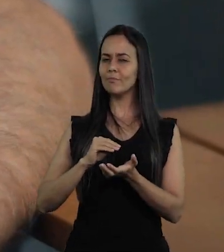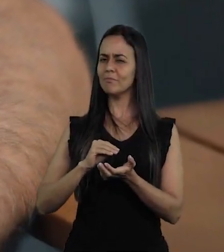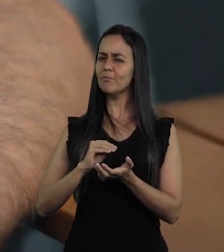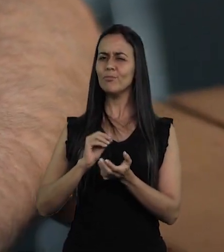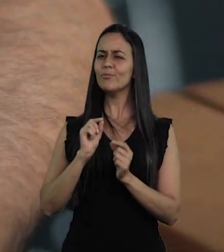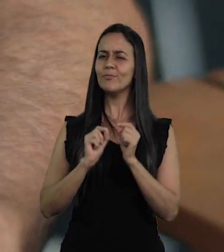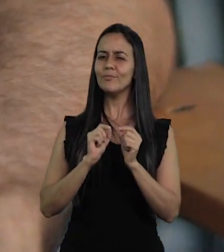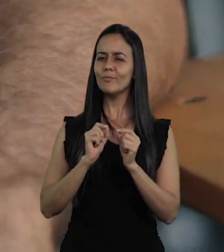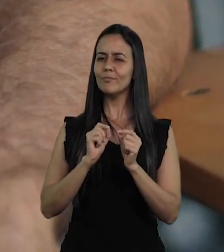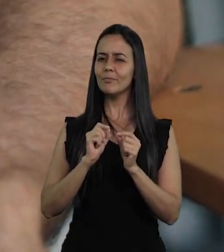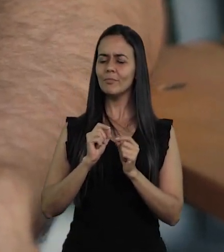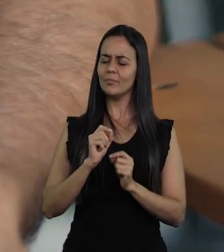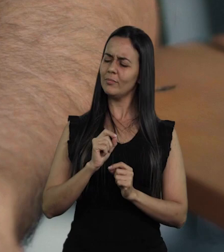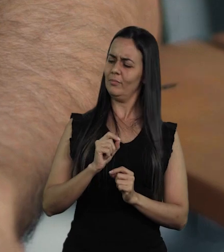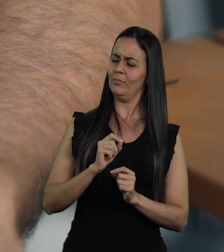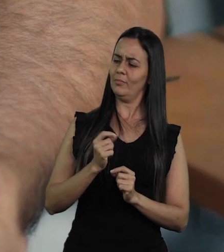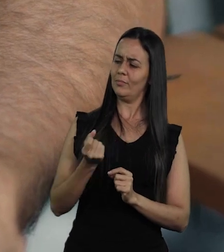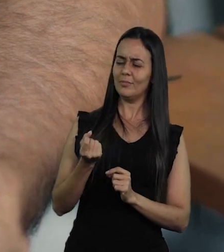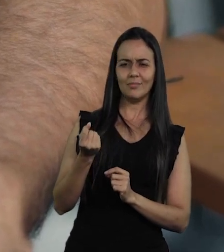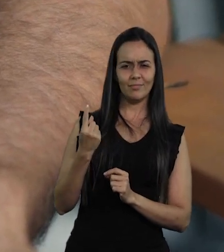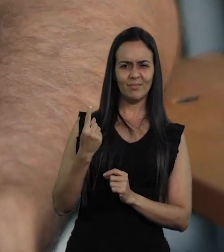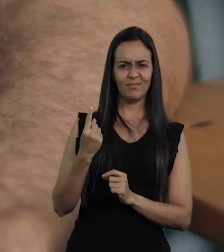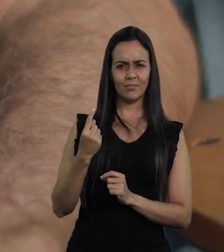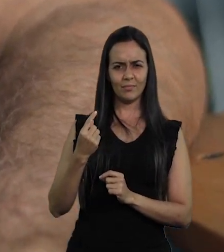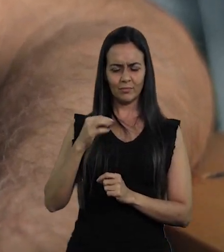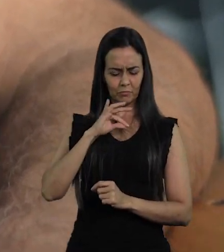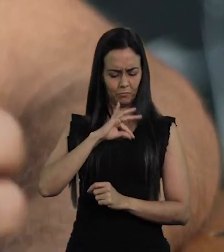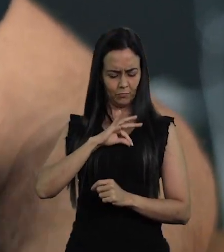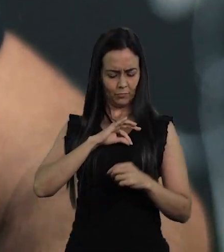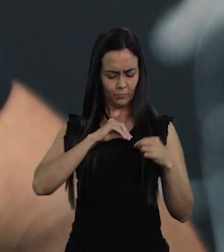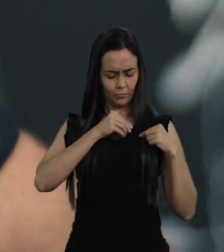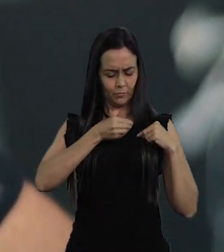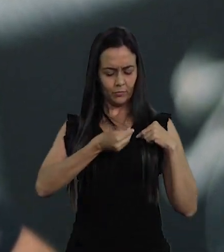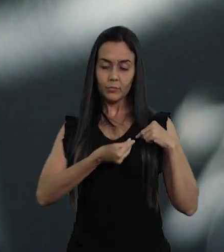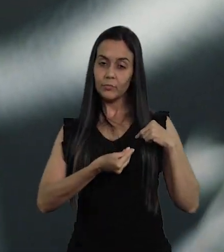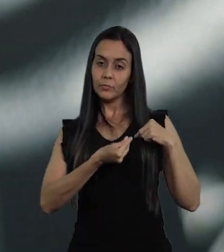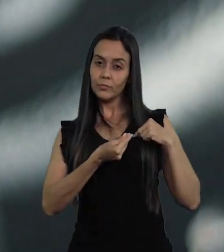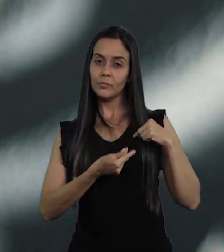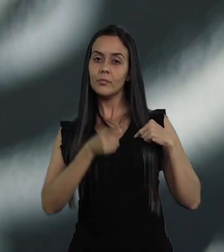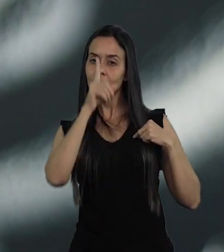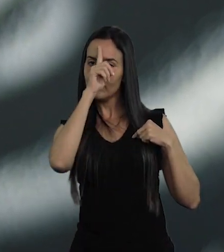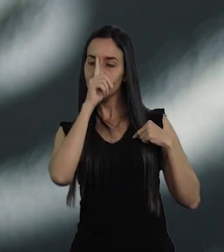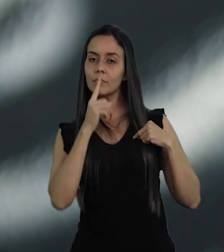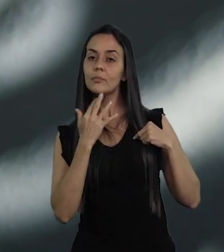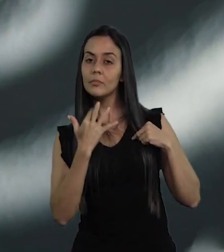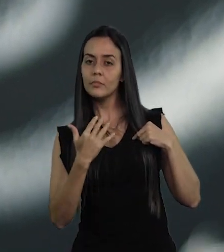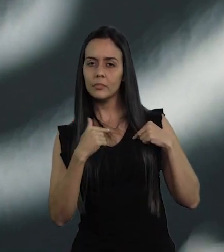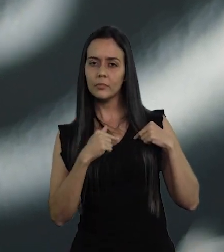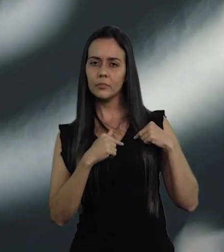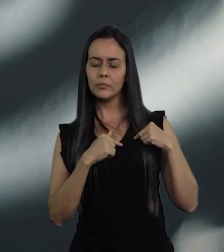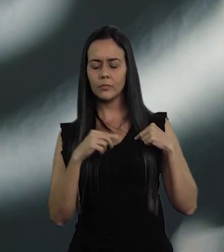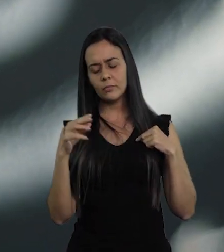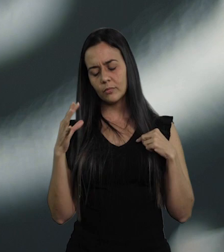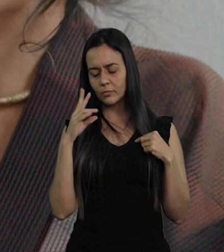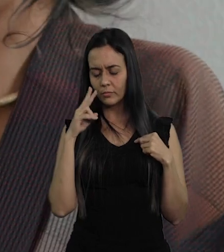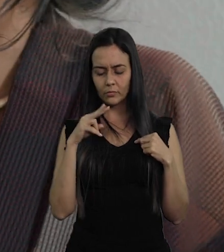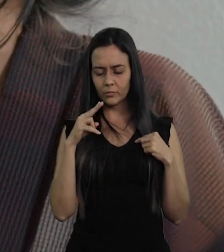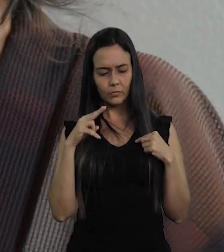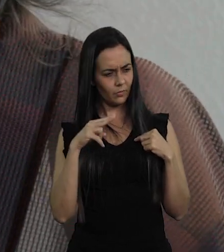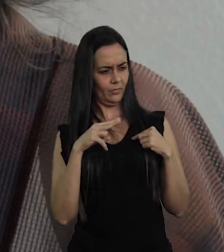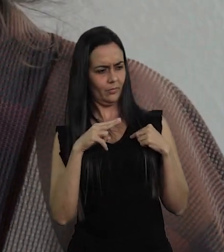um lenço amarelo, né, no bolso de smoking. E que depois viram que não era um lenço, era um